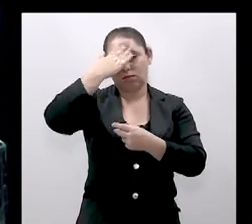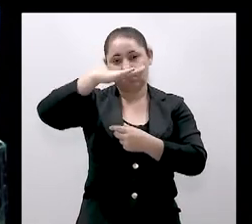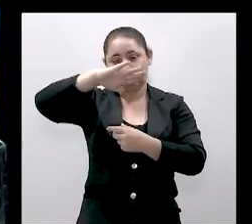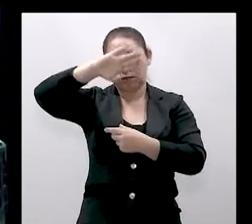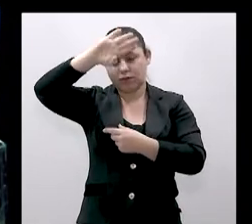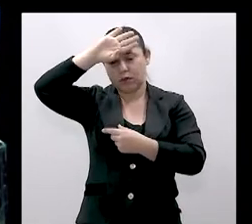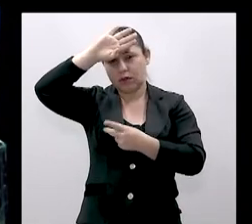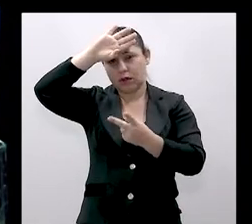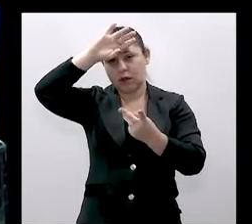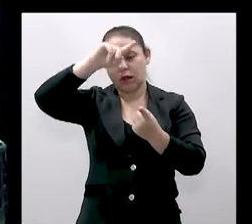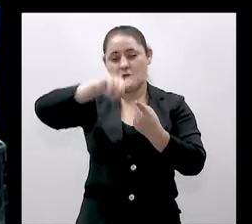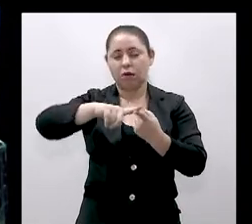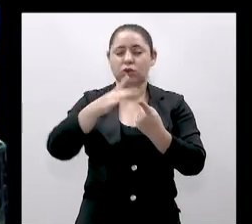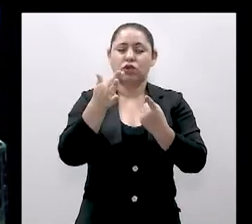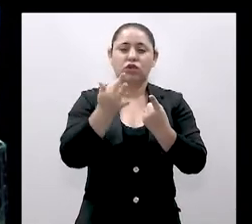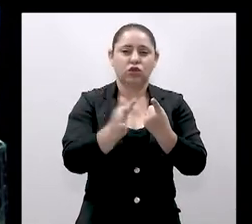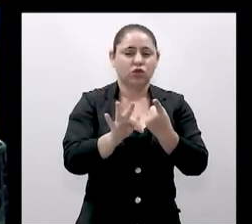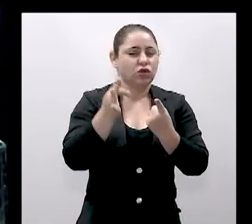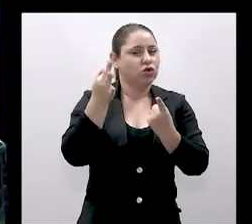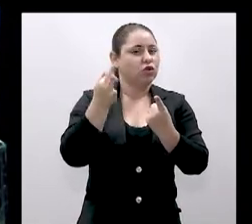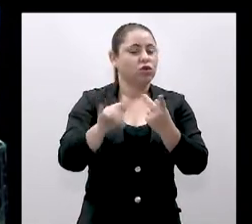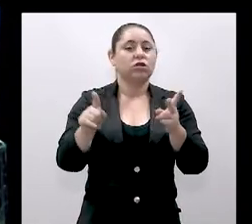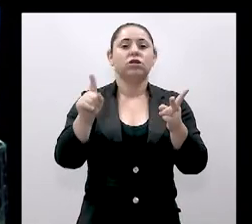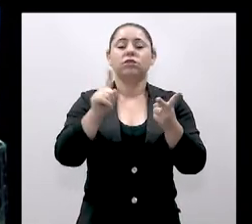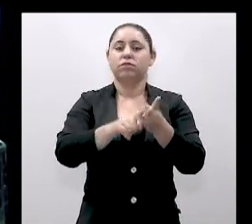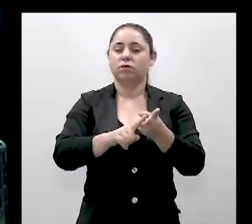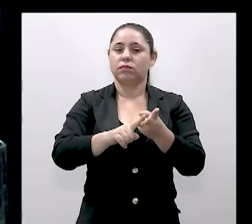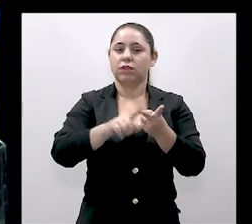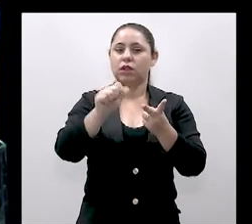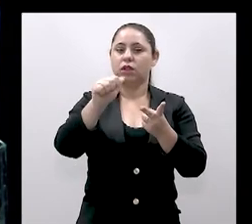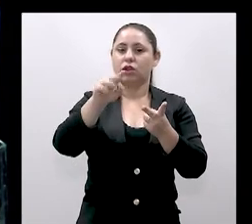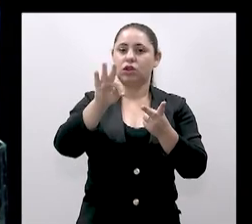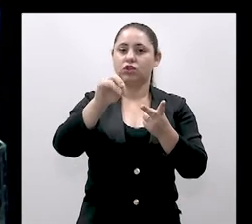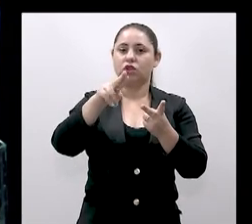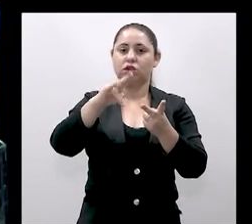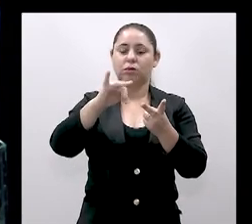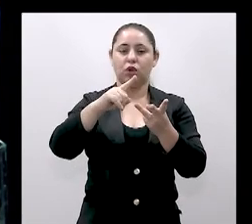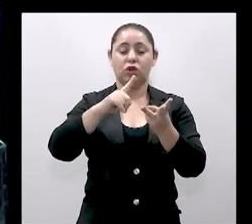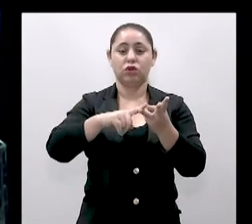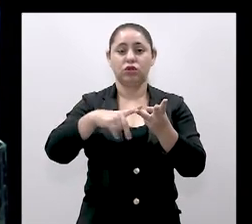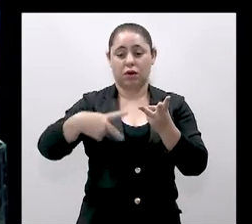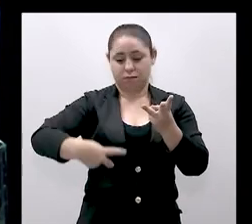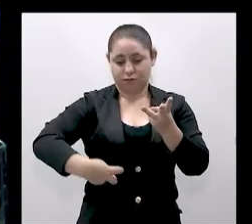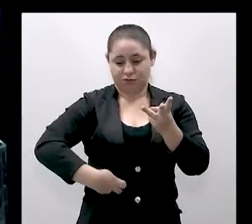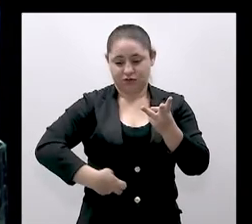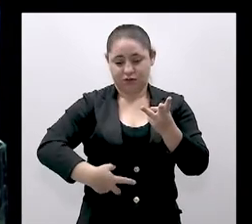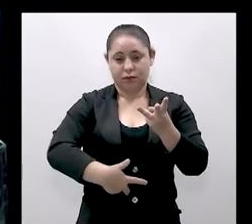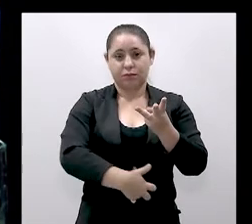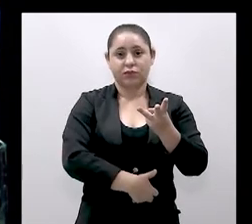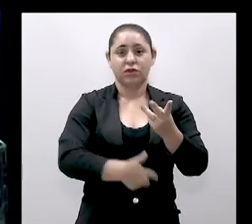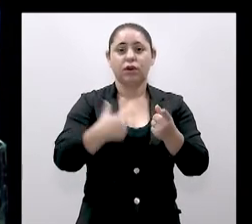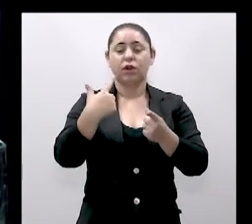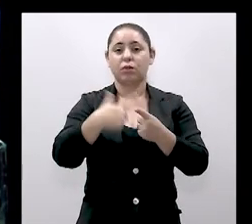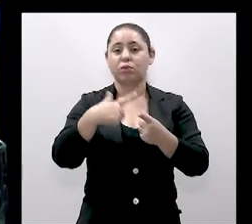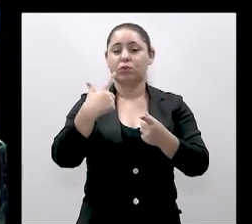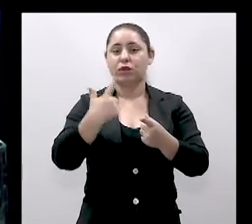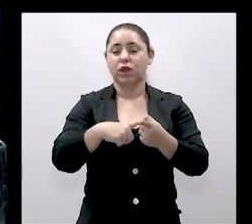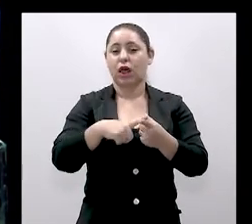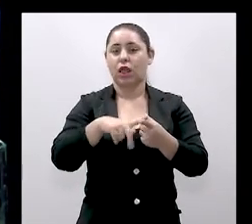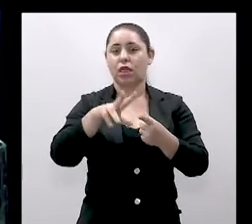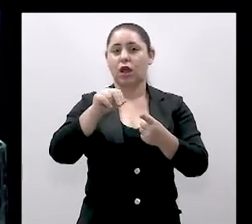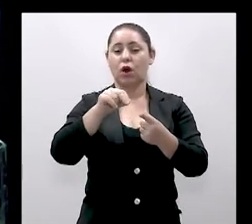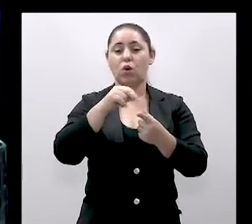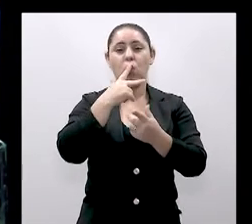Dipirona que é para febre e para ir para dores e é tomando injeção na barriga